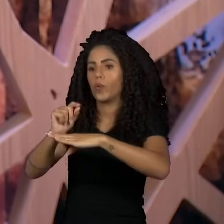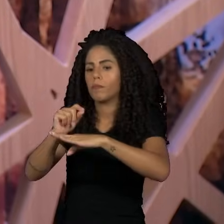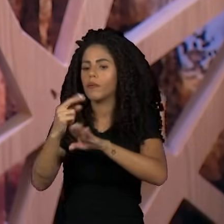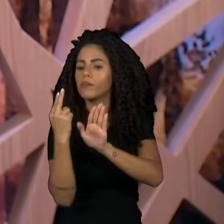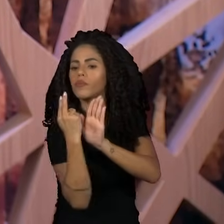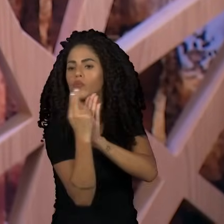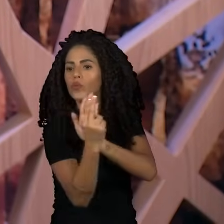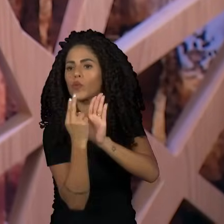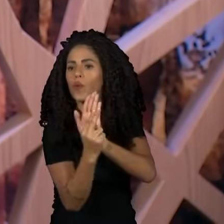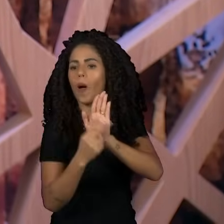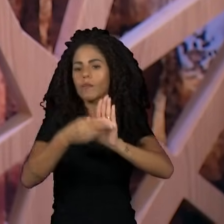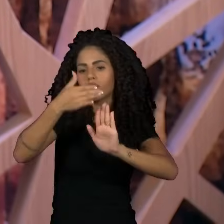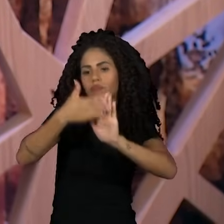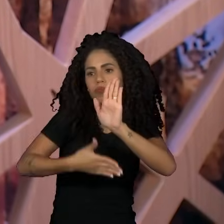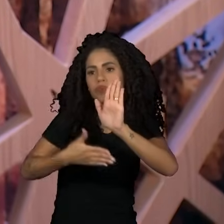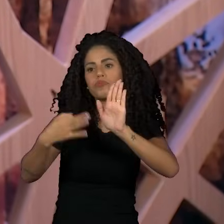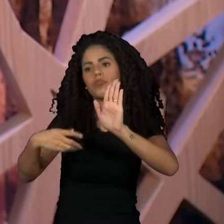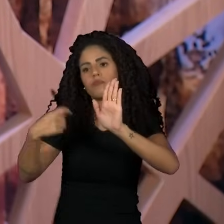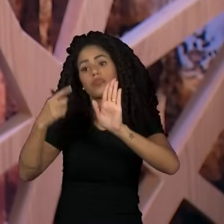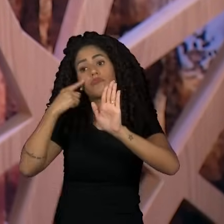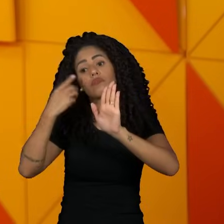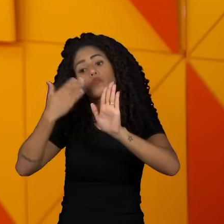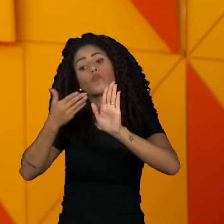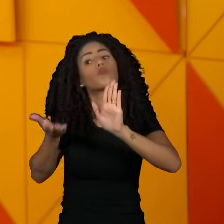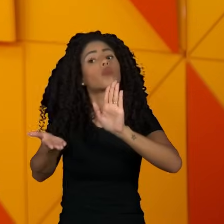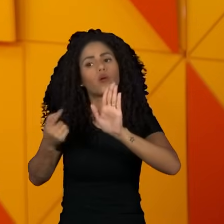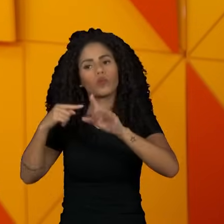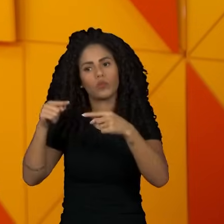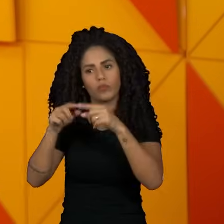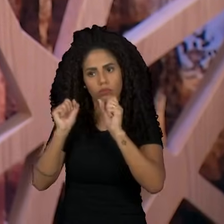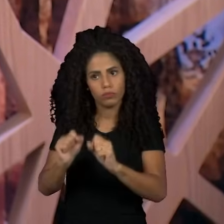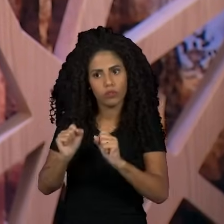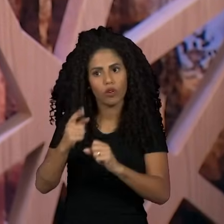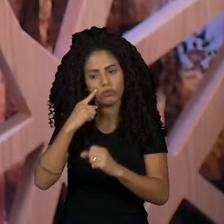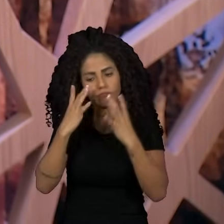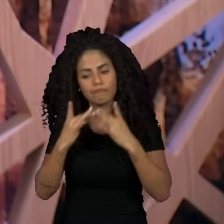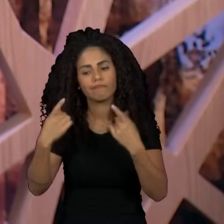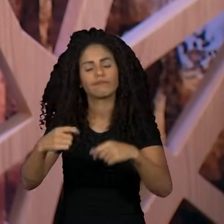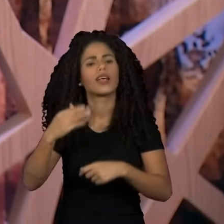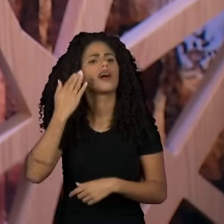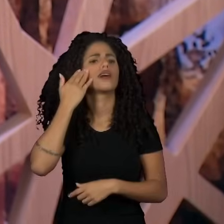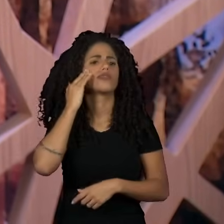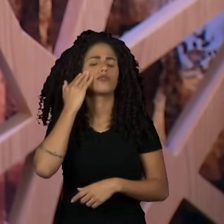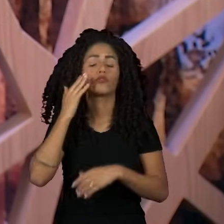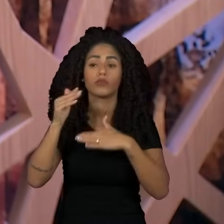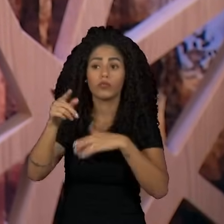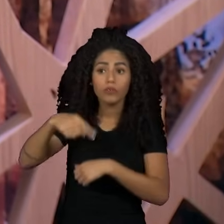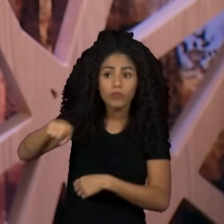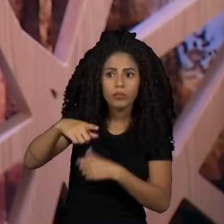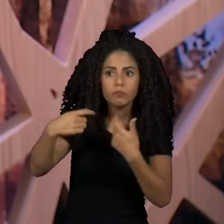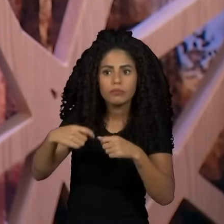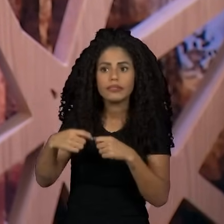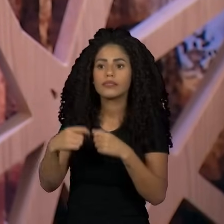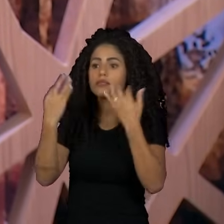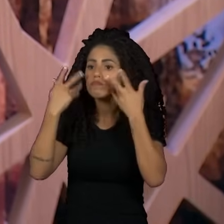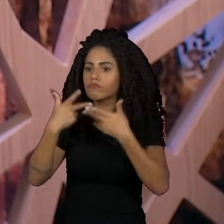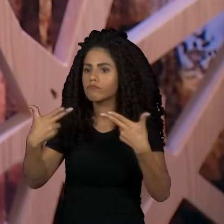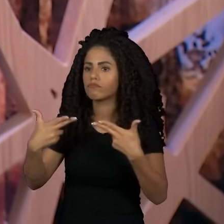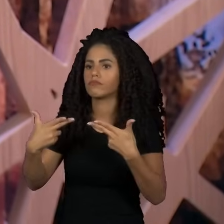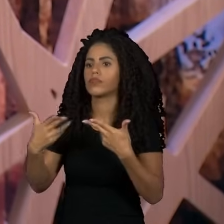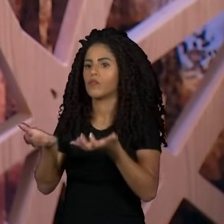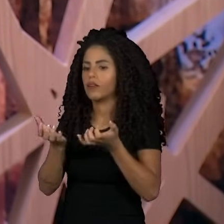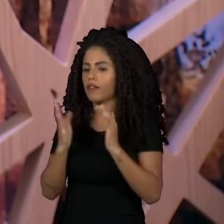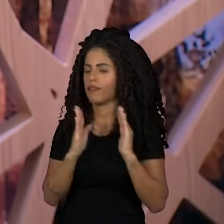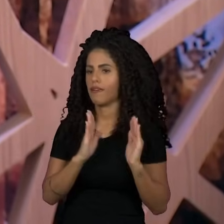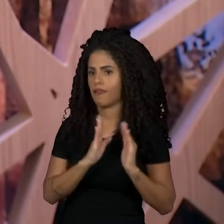de acordo com a legislação. Então, é importante estar atento a isso. E, assim, para quem vai ter um animal, um pet, né? No